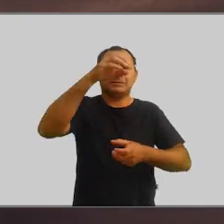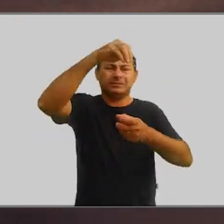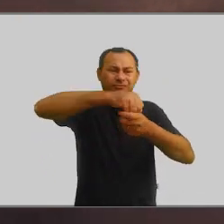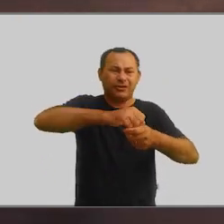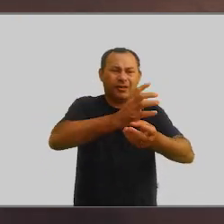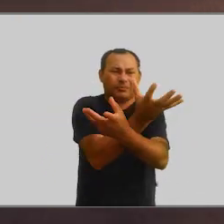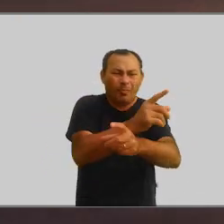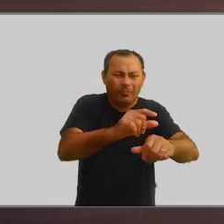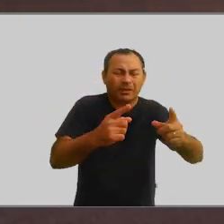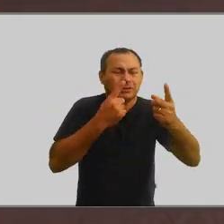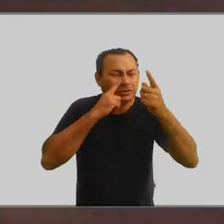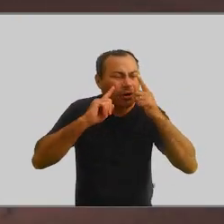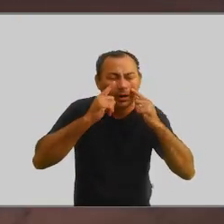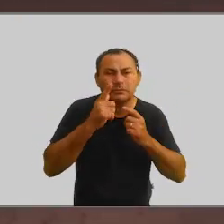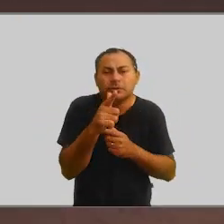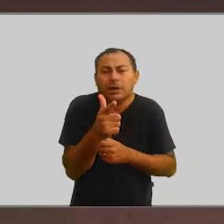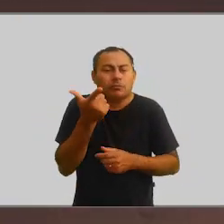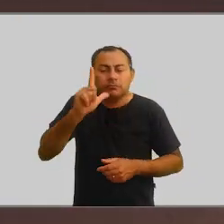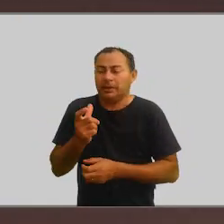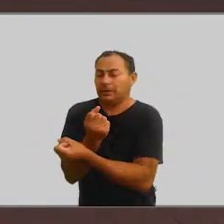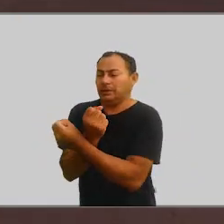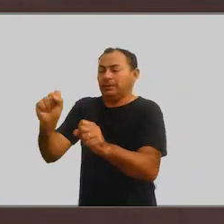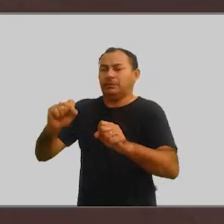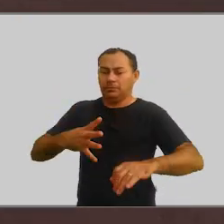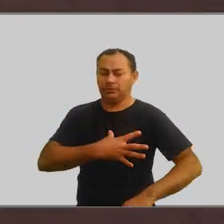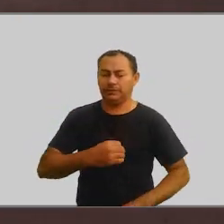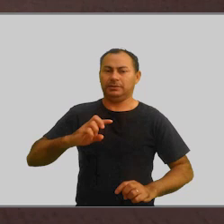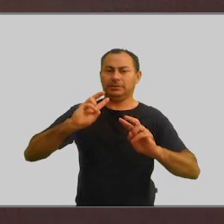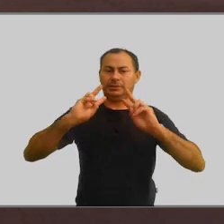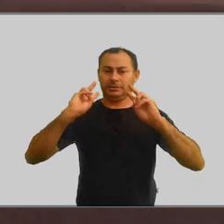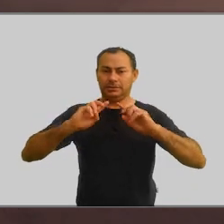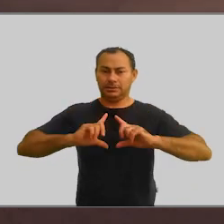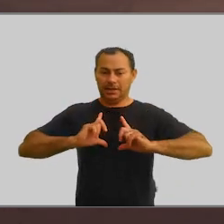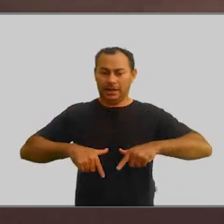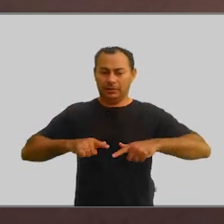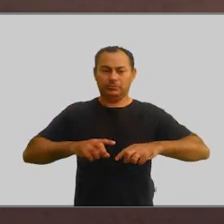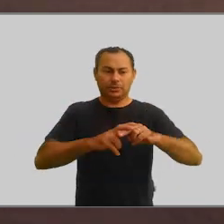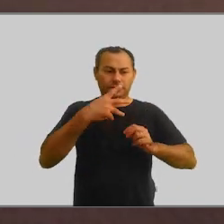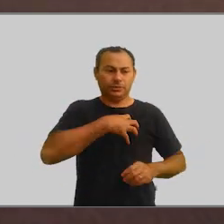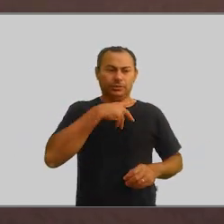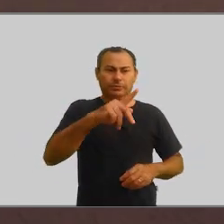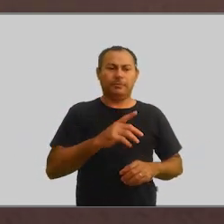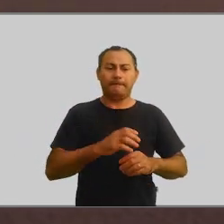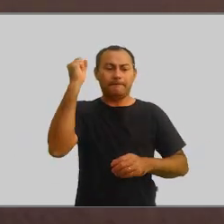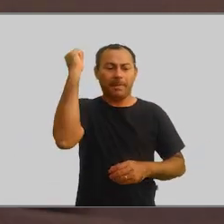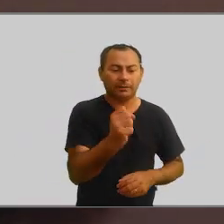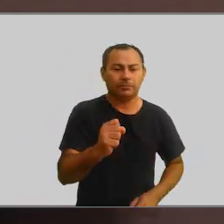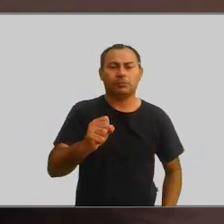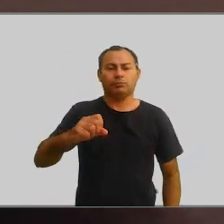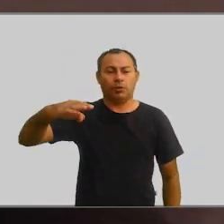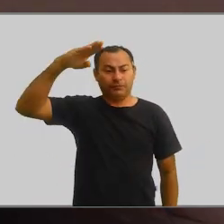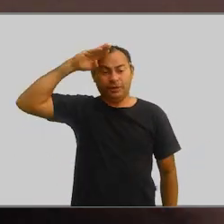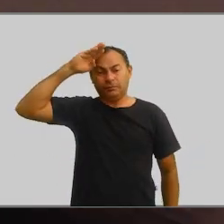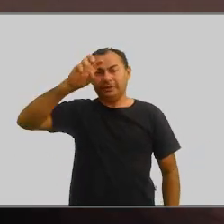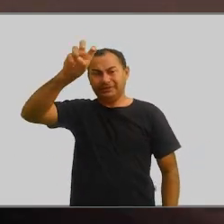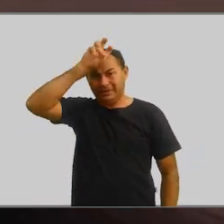do deserto, estava chorando porque não tinha conseguido libertar os filhos de Israel por seus próprios meios, ou seja, matando um oficial